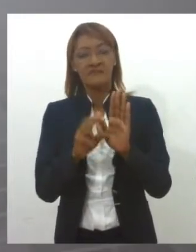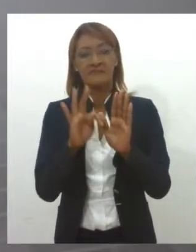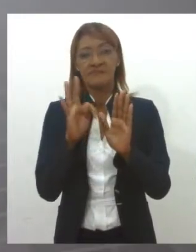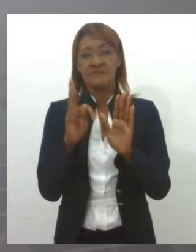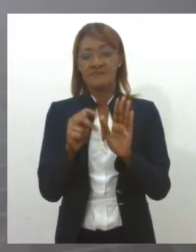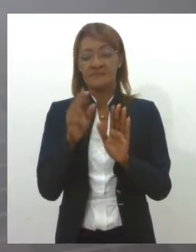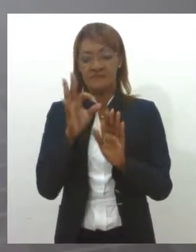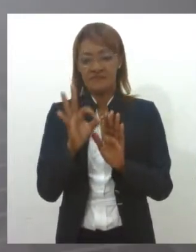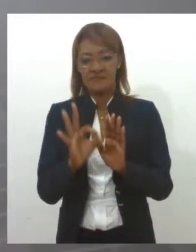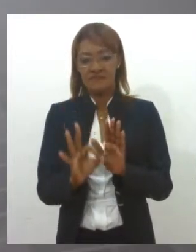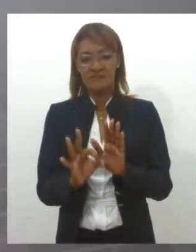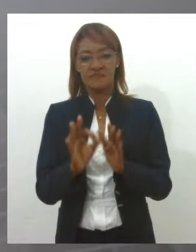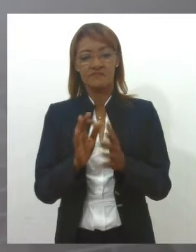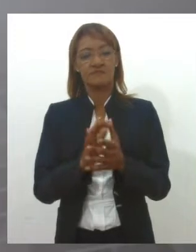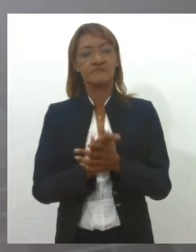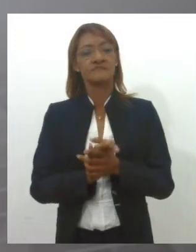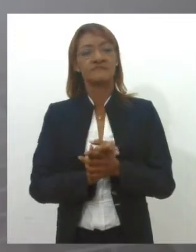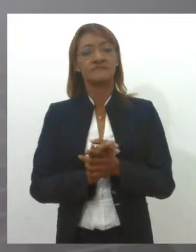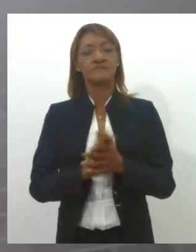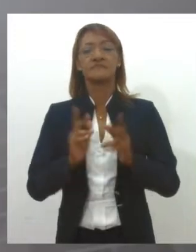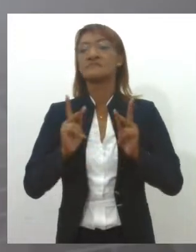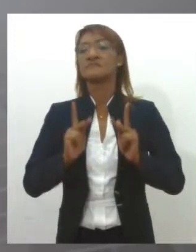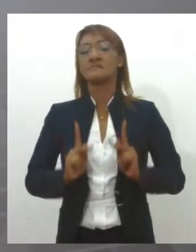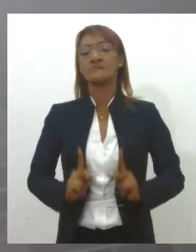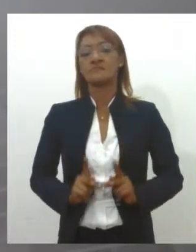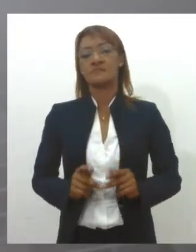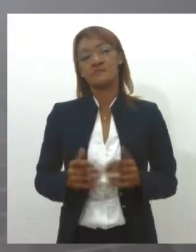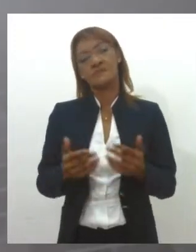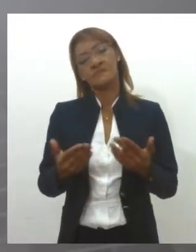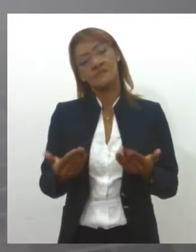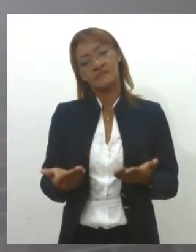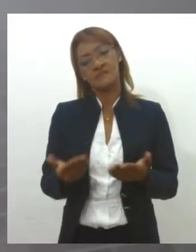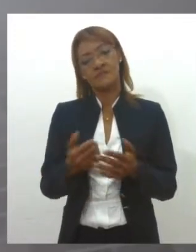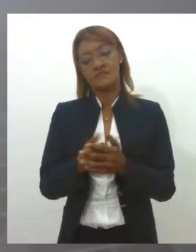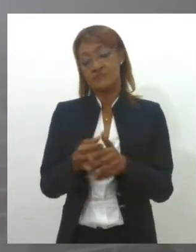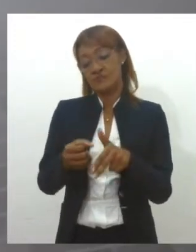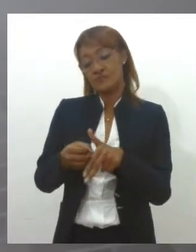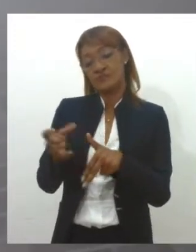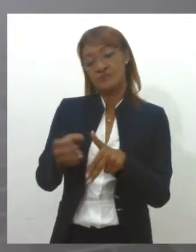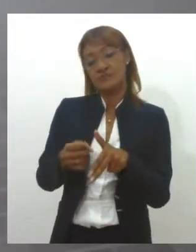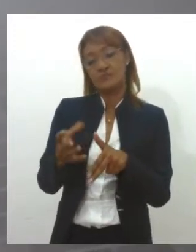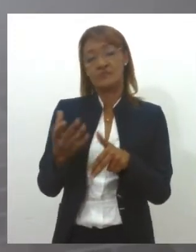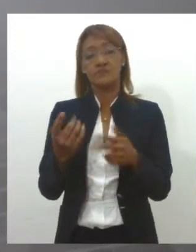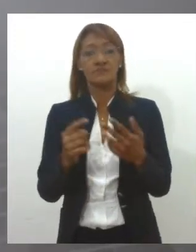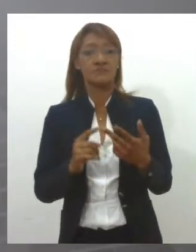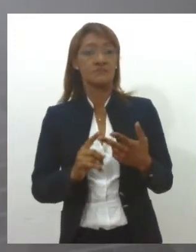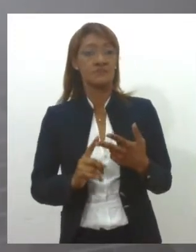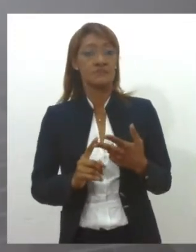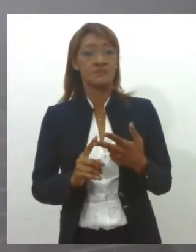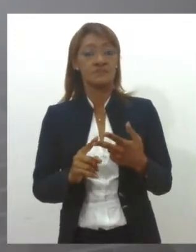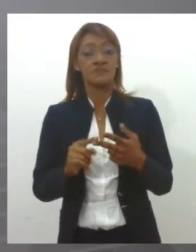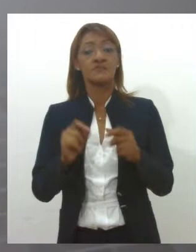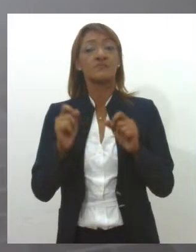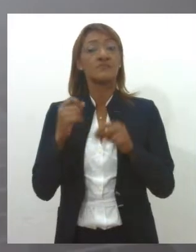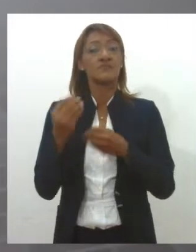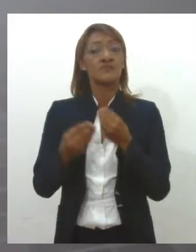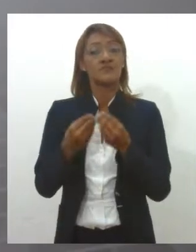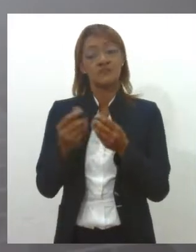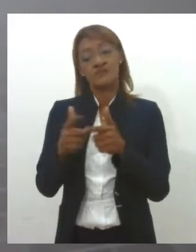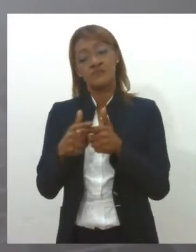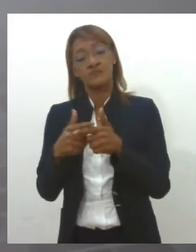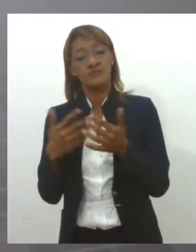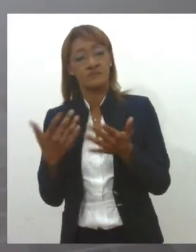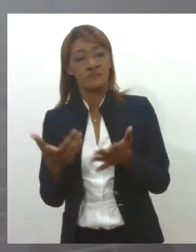mostrando o comportamento da receita o comportamento da despesa apresentando daqui tem gargalos na despesa pública